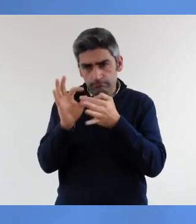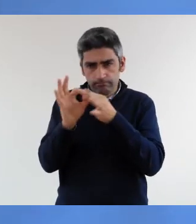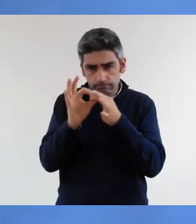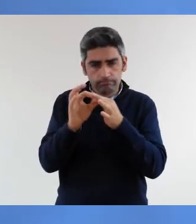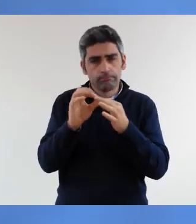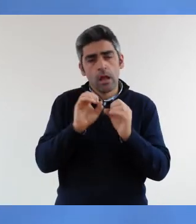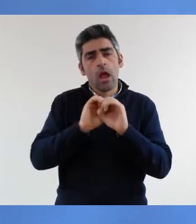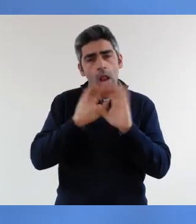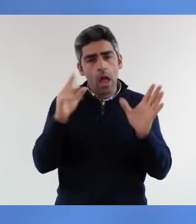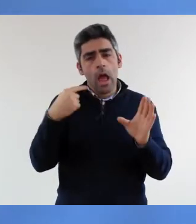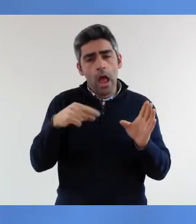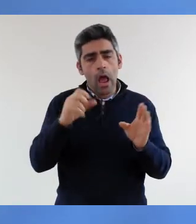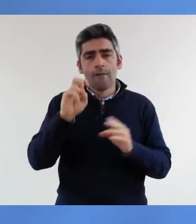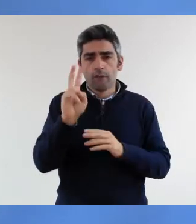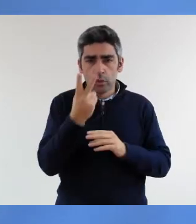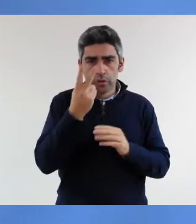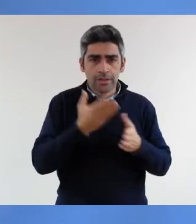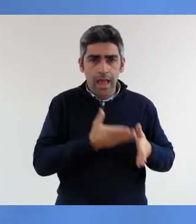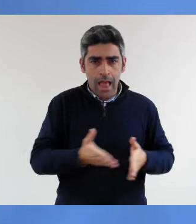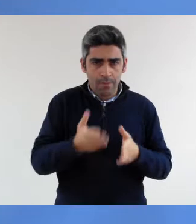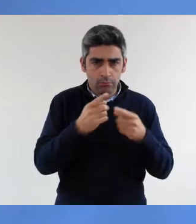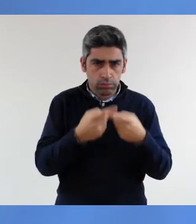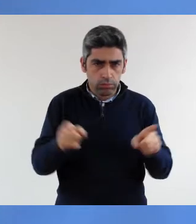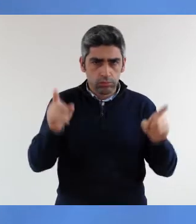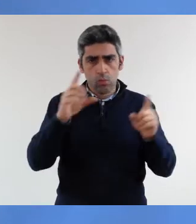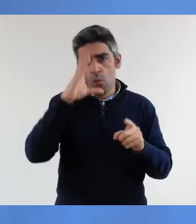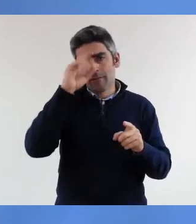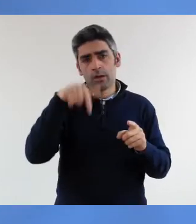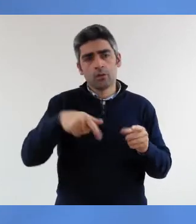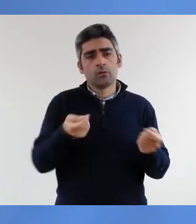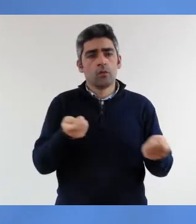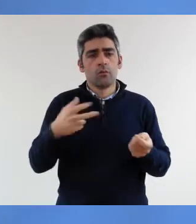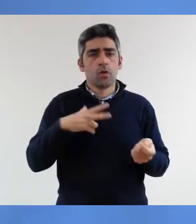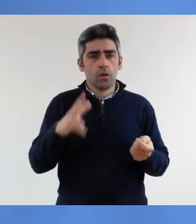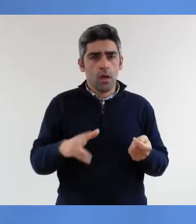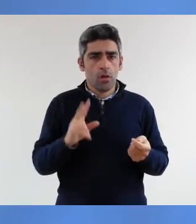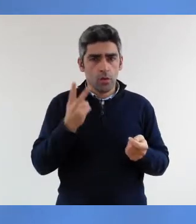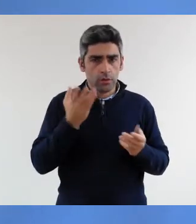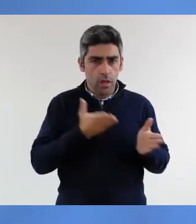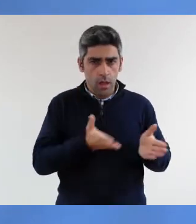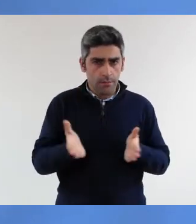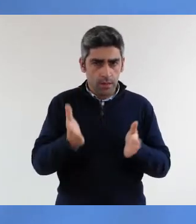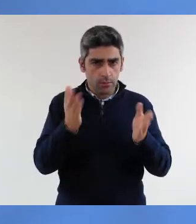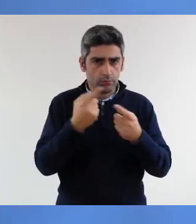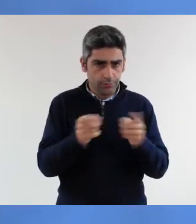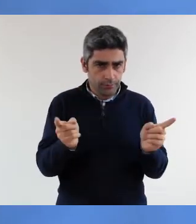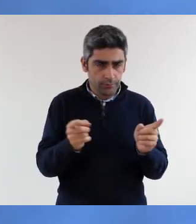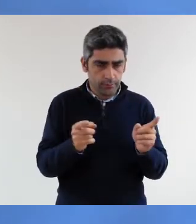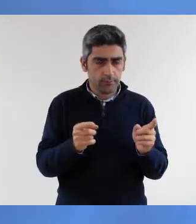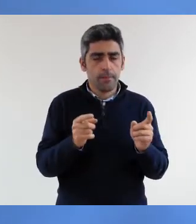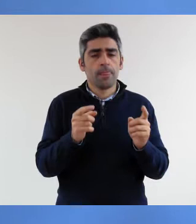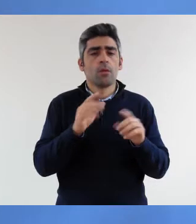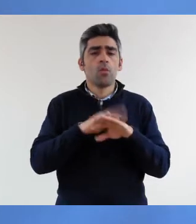viram forçados a óbvio que existem dois caminhos muito diversos quanto ao governo de portugal